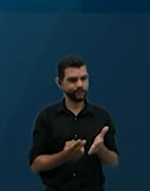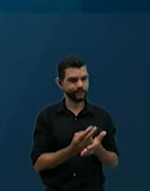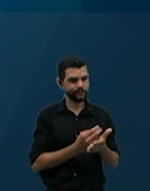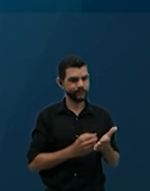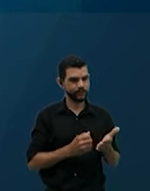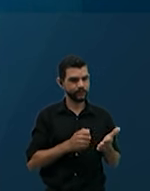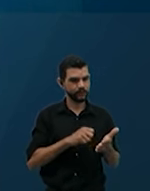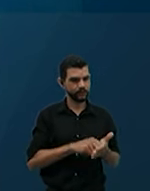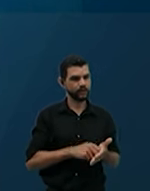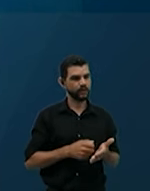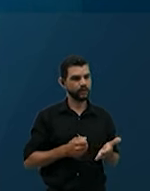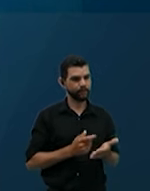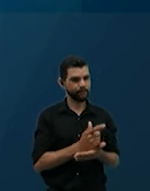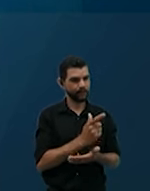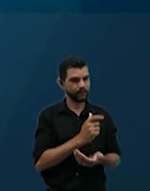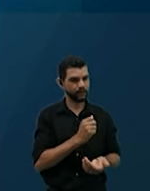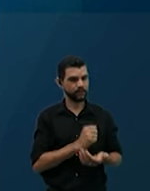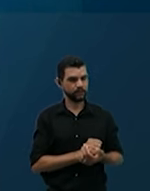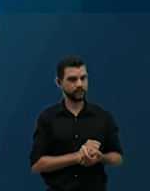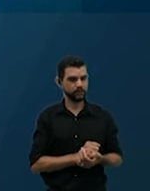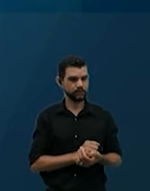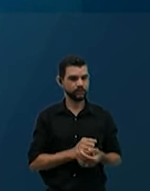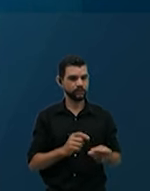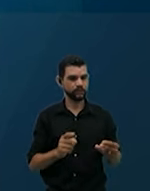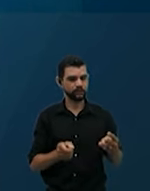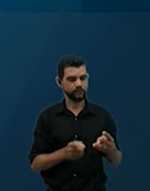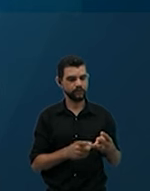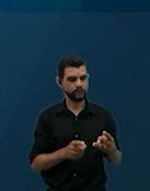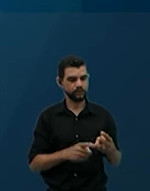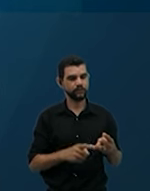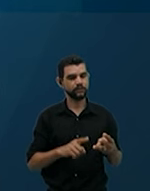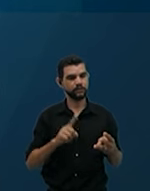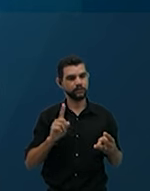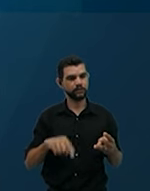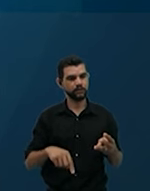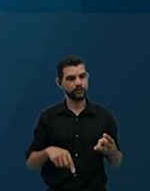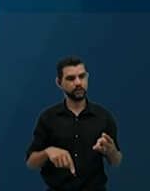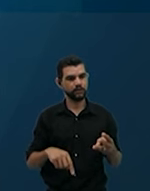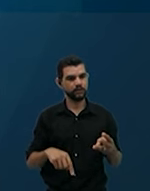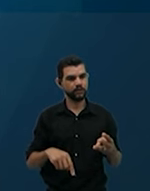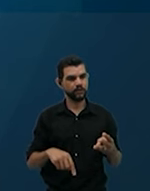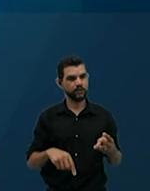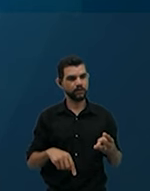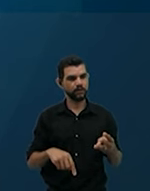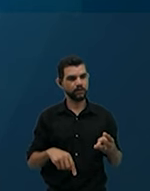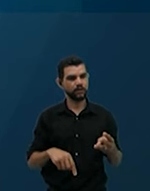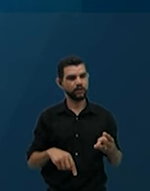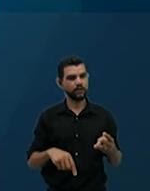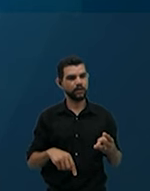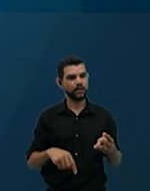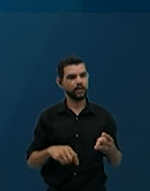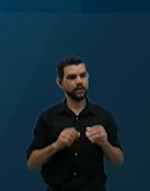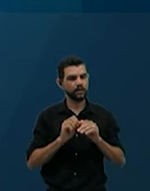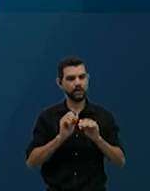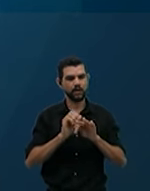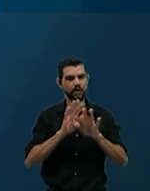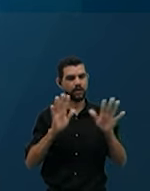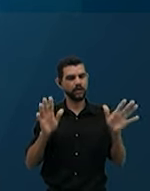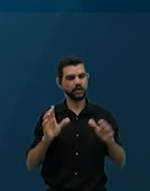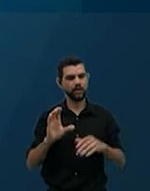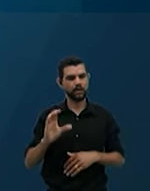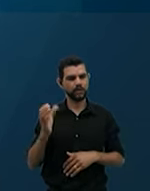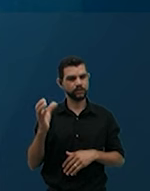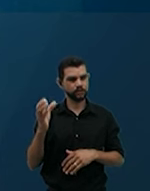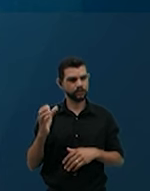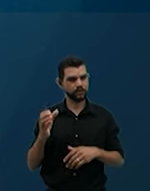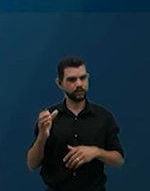É irrelevante a ciência e a eventual concordância expressa ou tácita